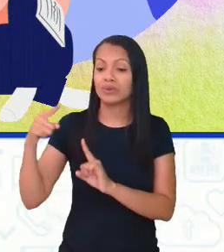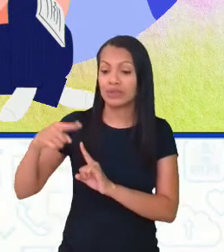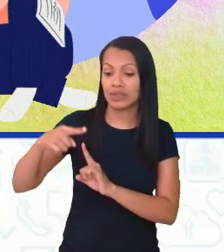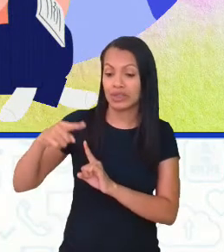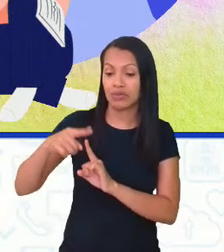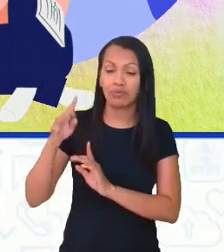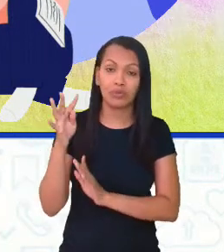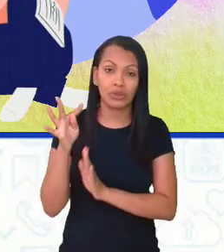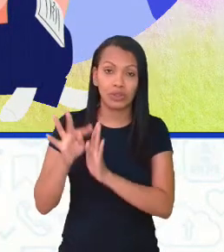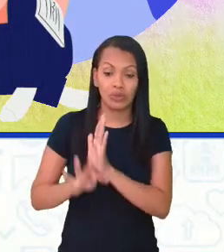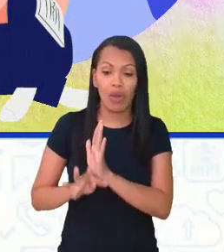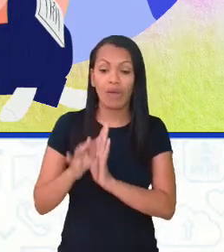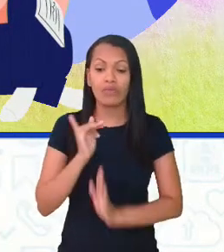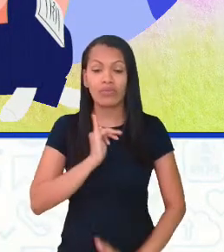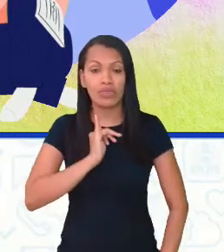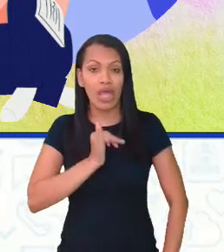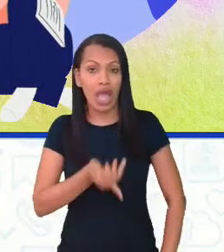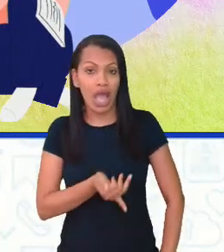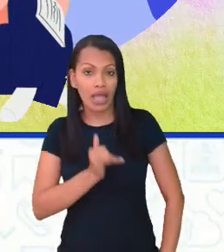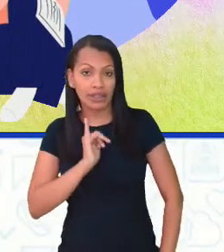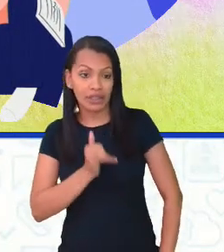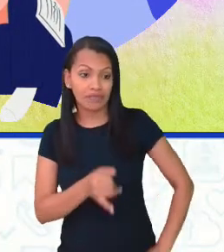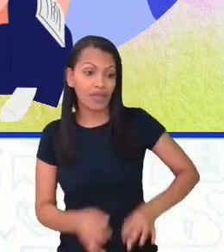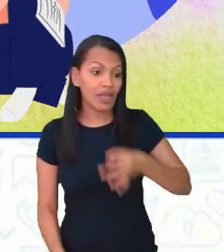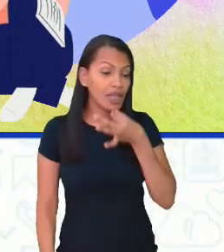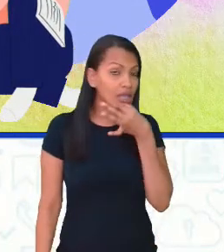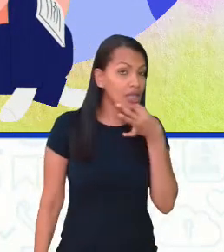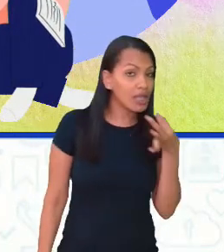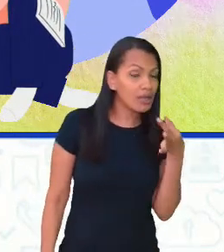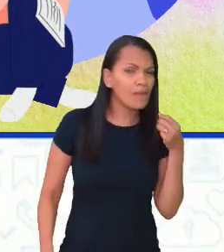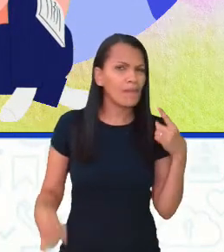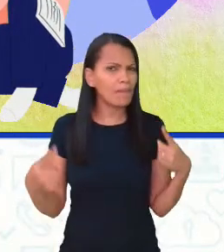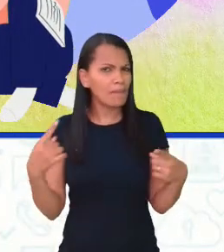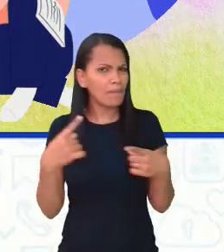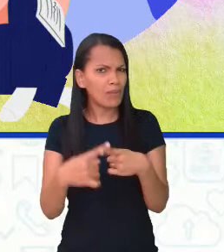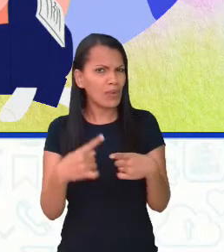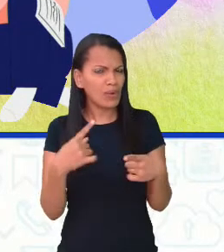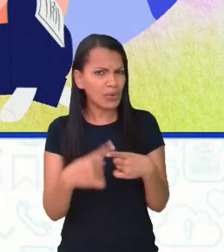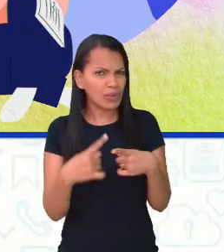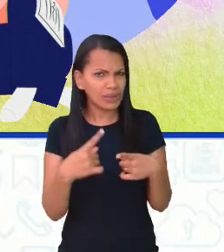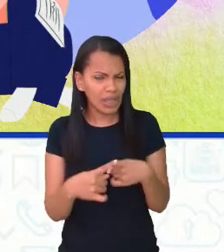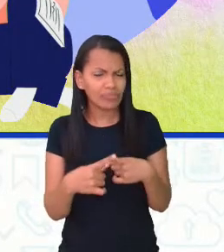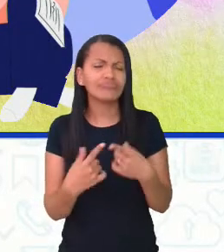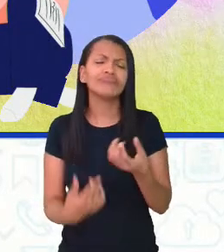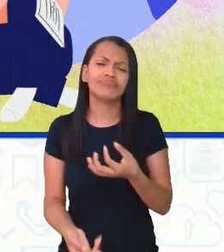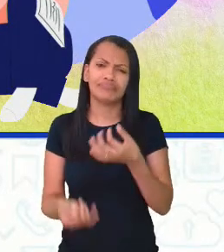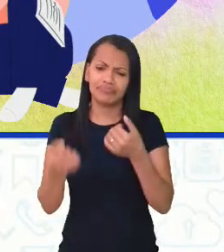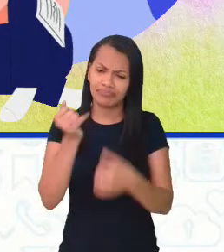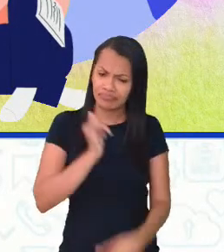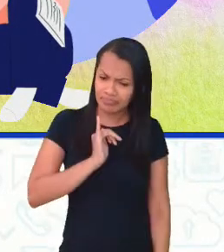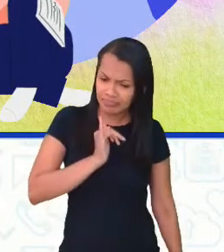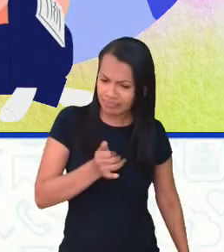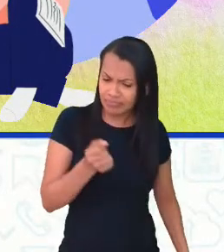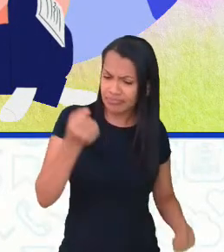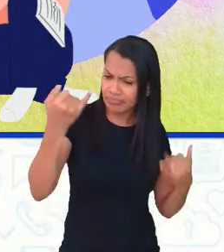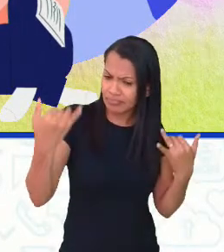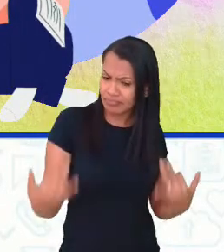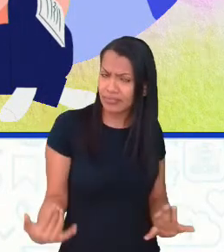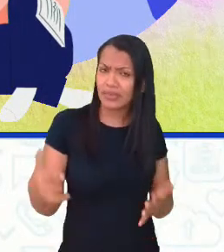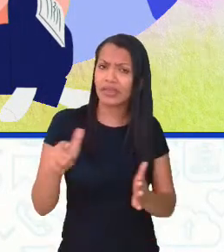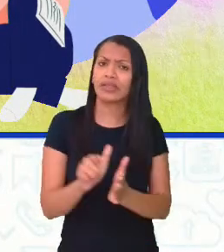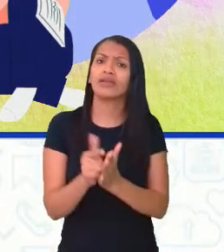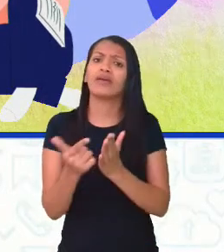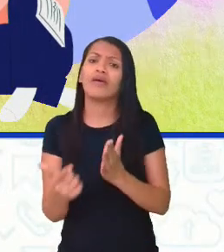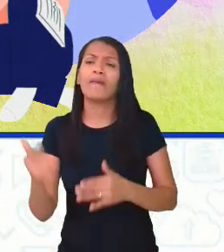textuais narrativa e argumentativa. Isso porque, a partir da narração dos fatos cotidianos, os cronistas de jornal